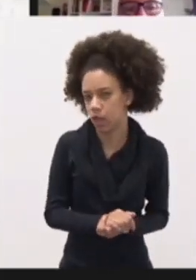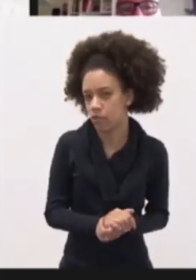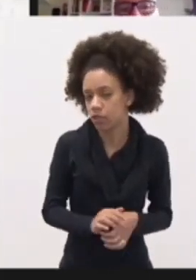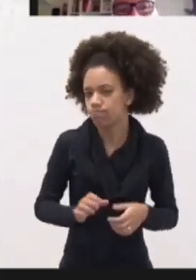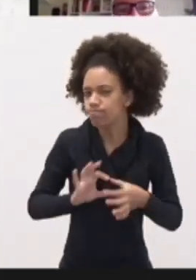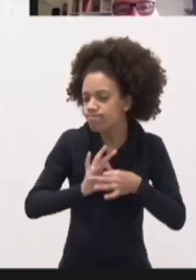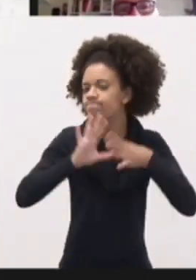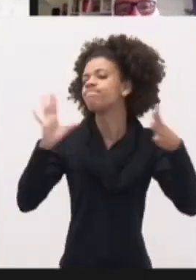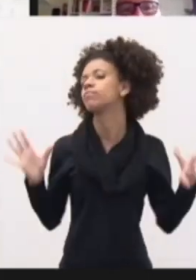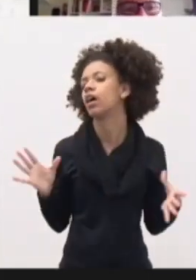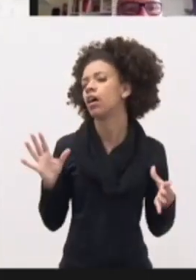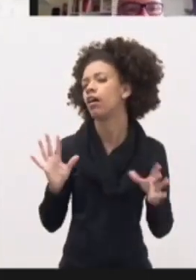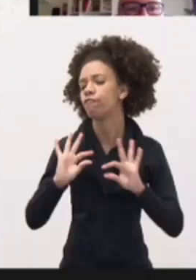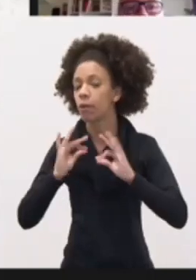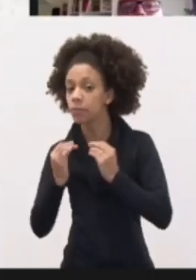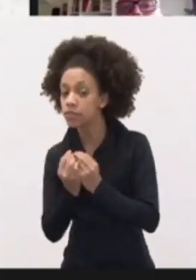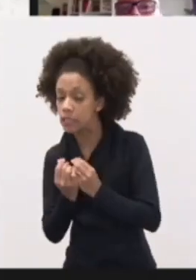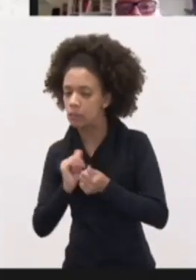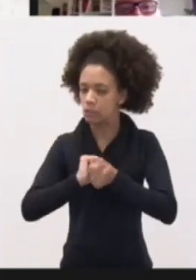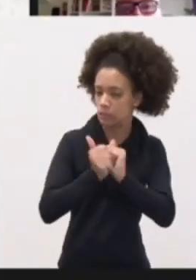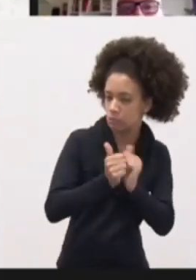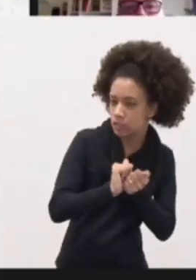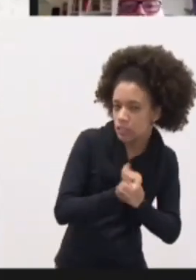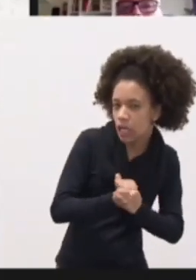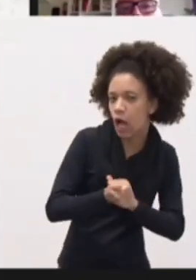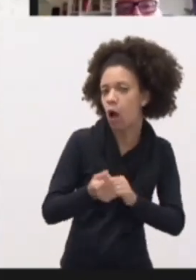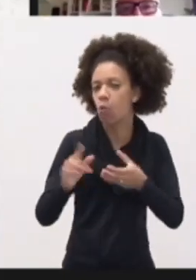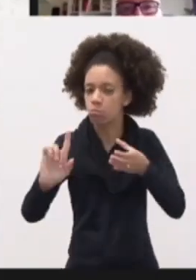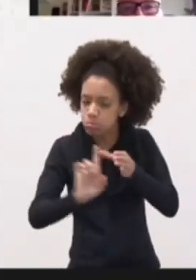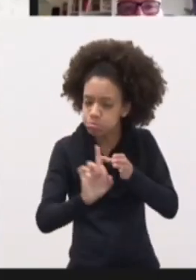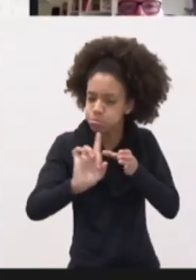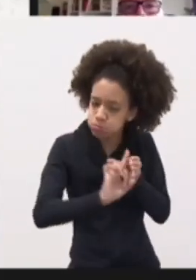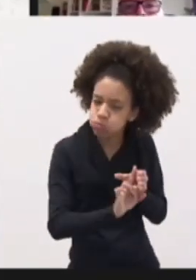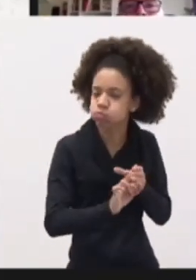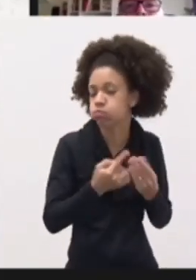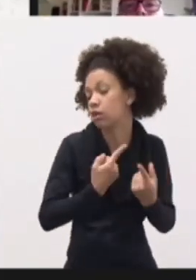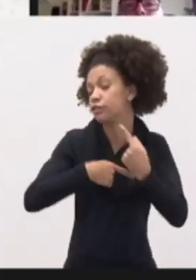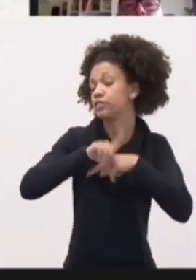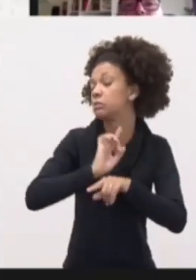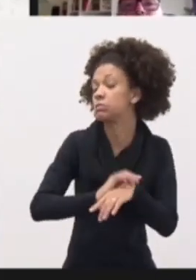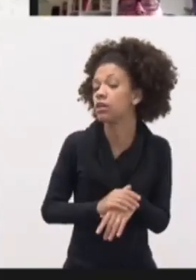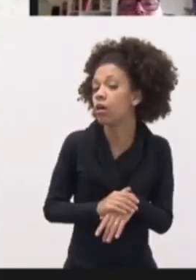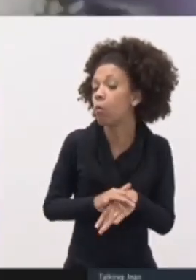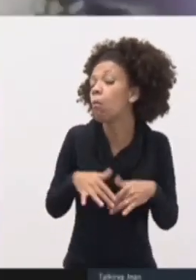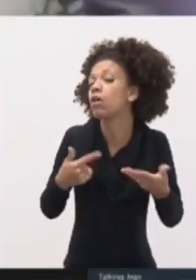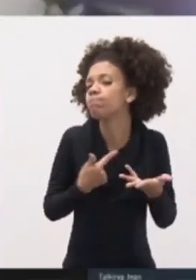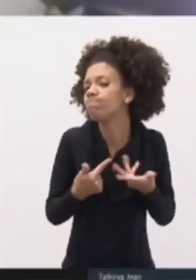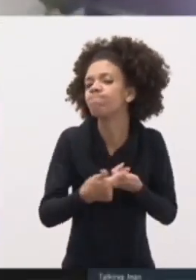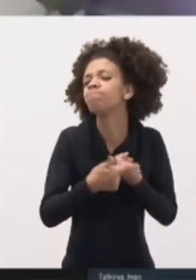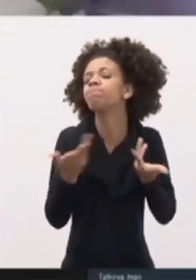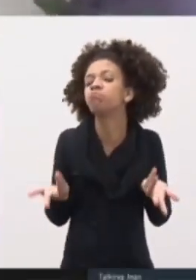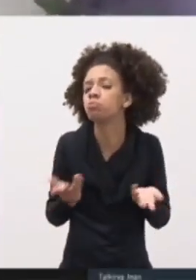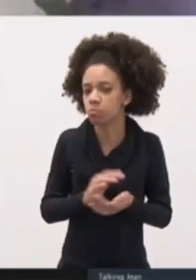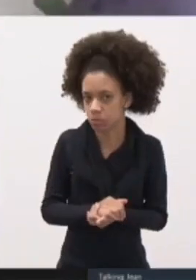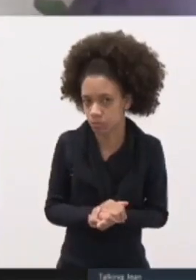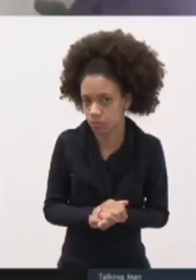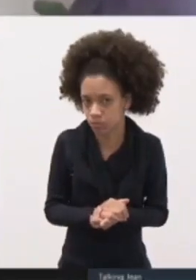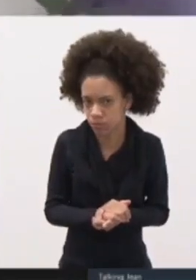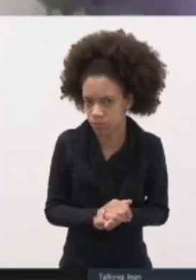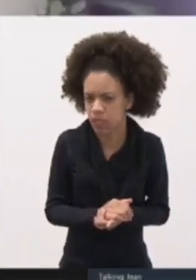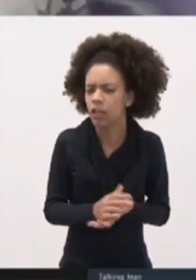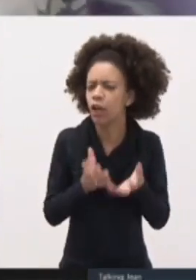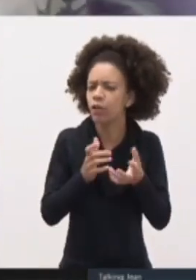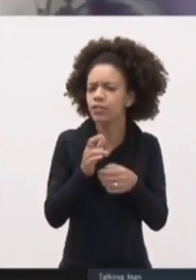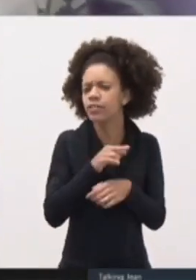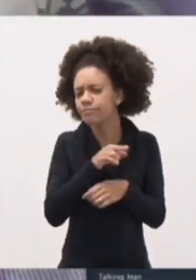disposição, familiarização, adaptação, integração, transformação. Então, eu queria ouvir um pouquinho